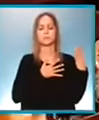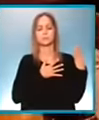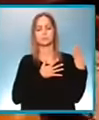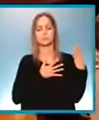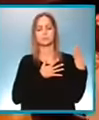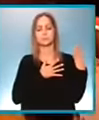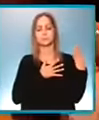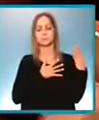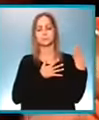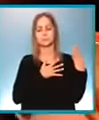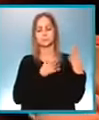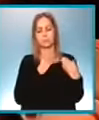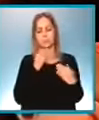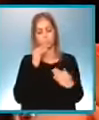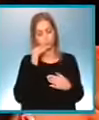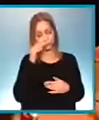como sei,